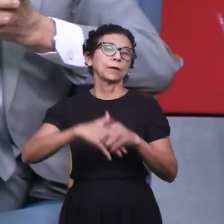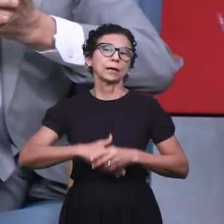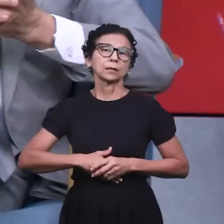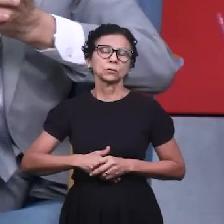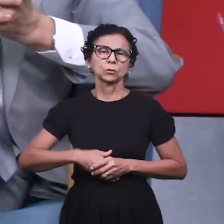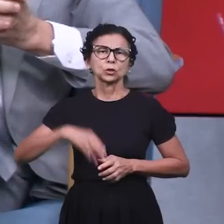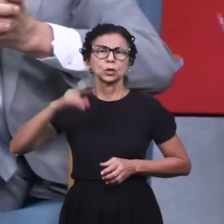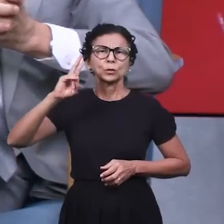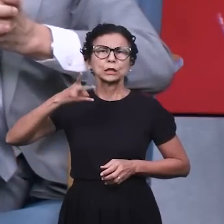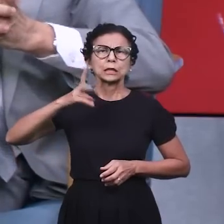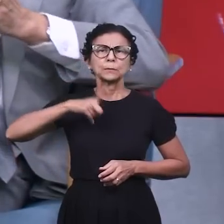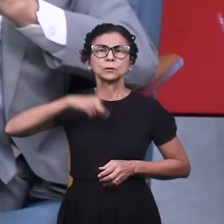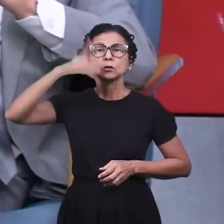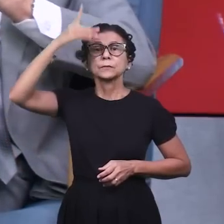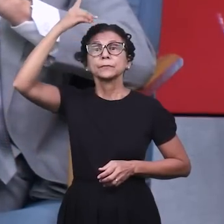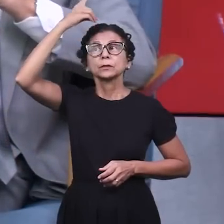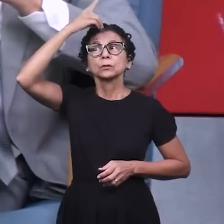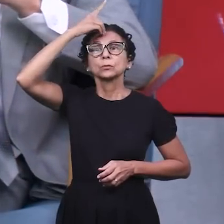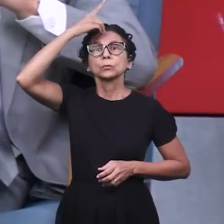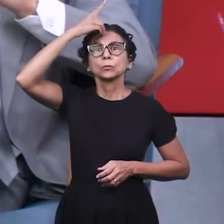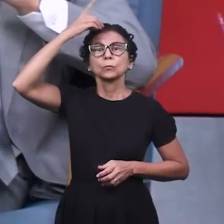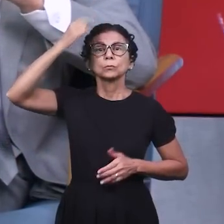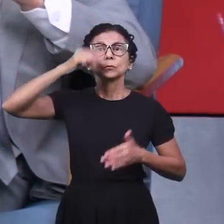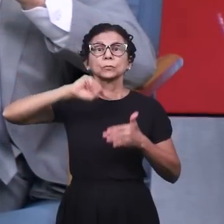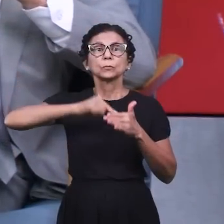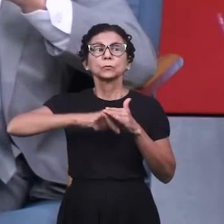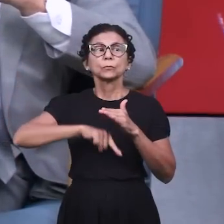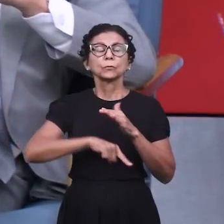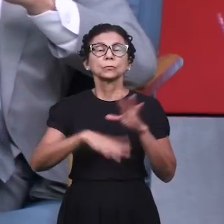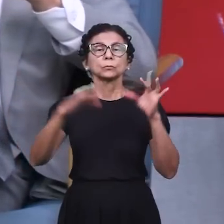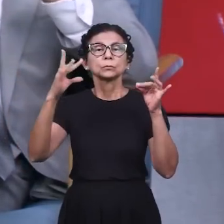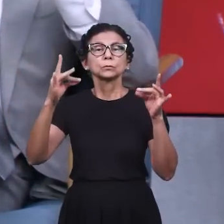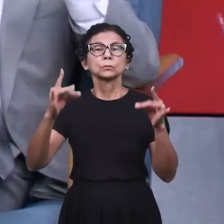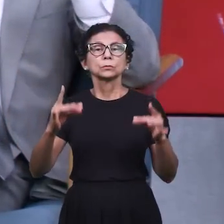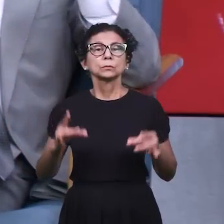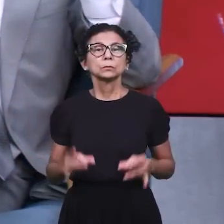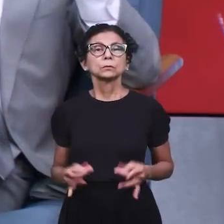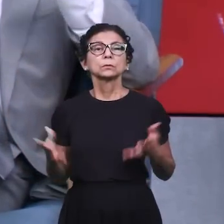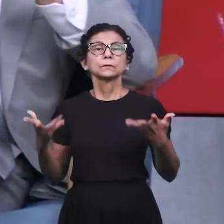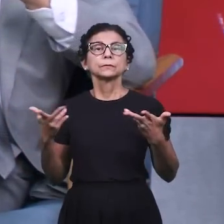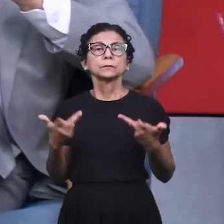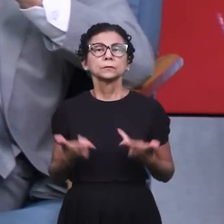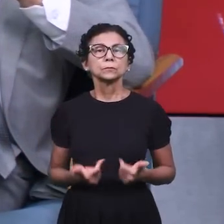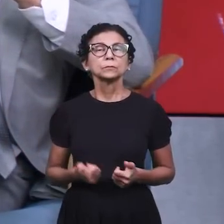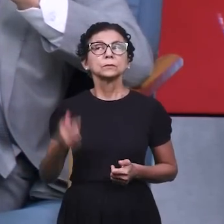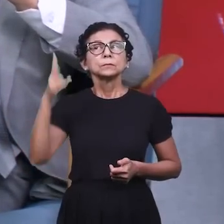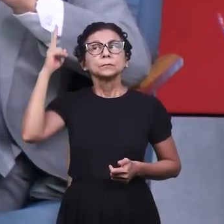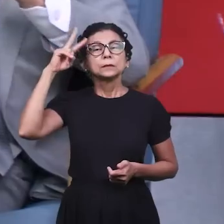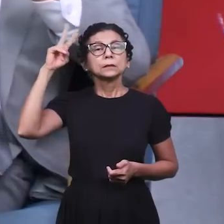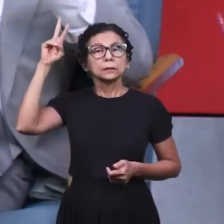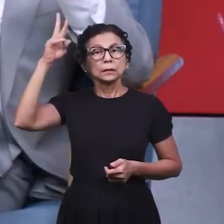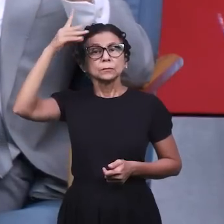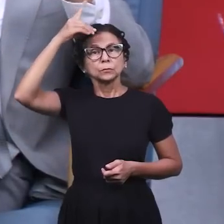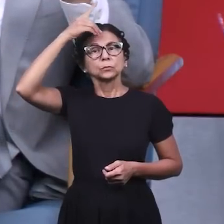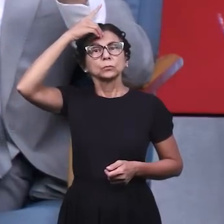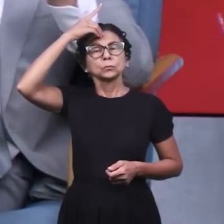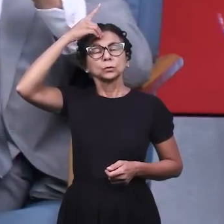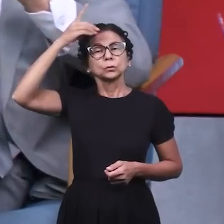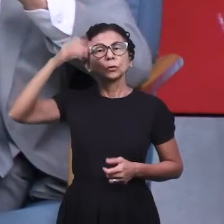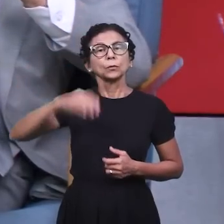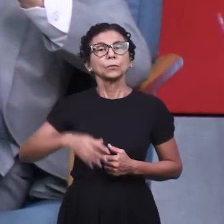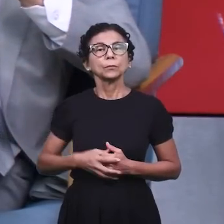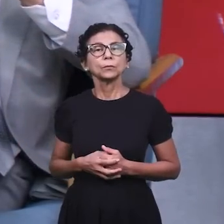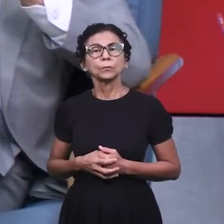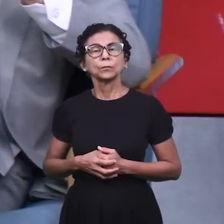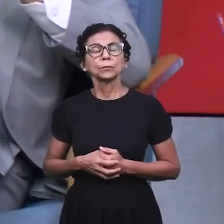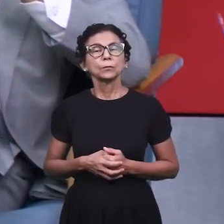Senhor deixou de me dar um dom. E eram dons incríveis, maravilhosos. Me lembro de um dom que uma